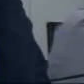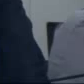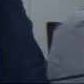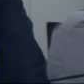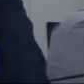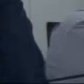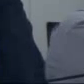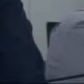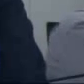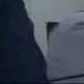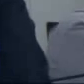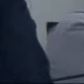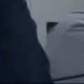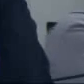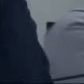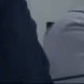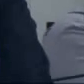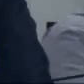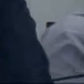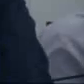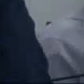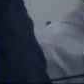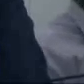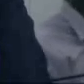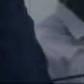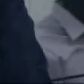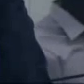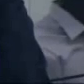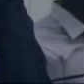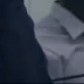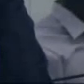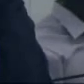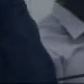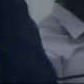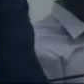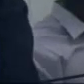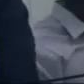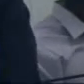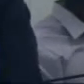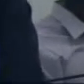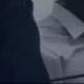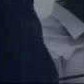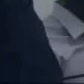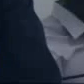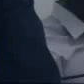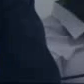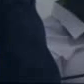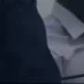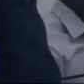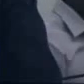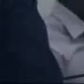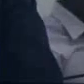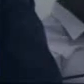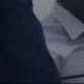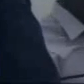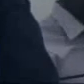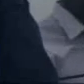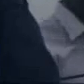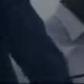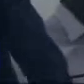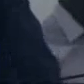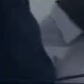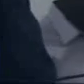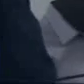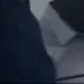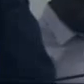casa que mora famílias e crianças. Agora eu quero deixar uma coisa bem clara. Vamos esperar essa árvore por ela